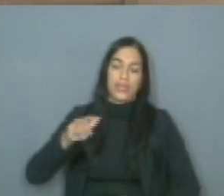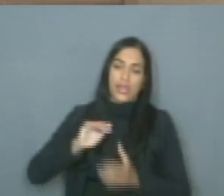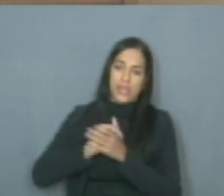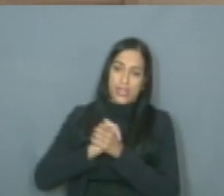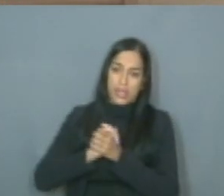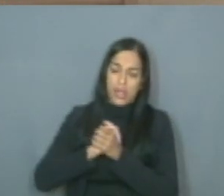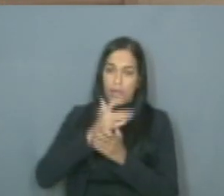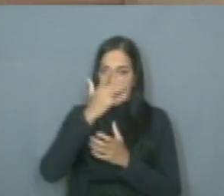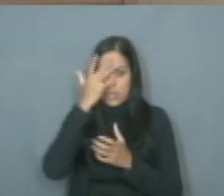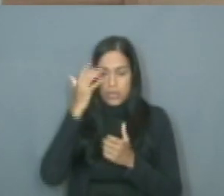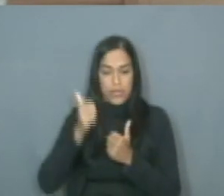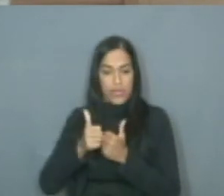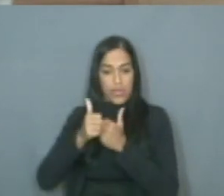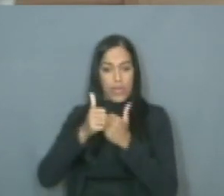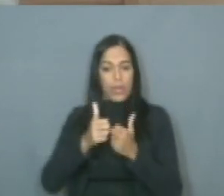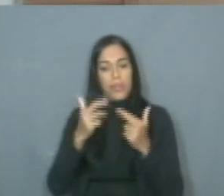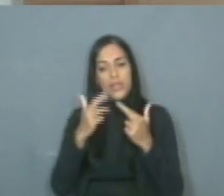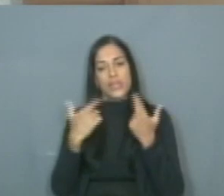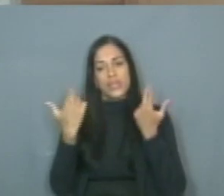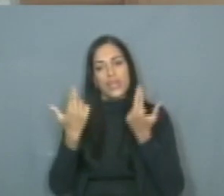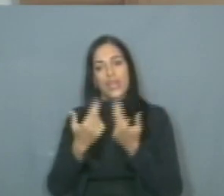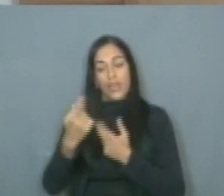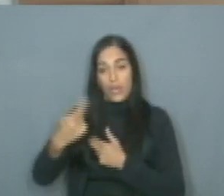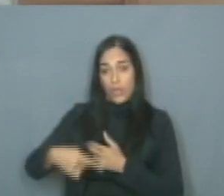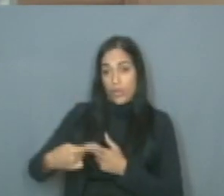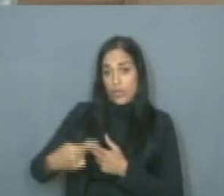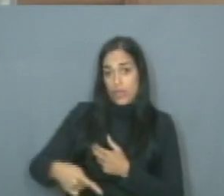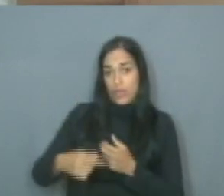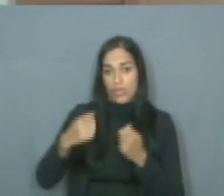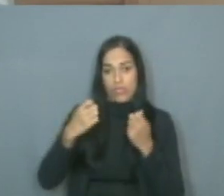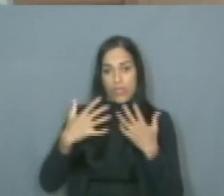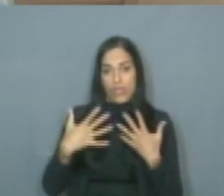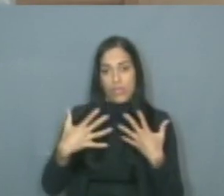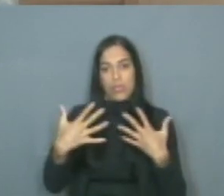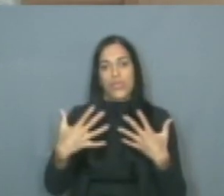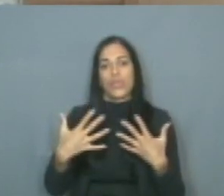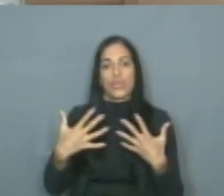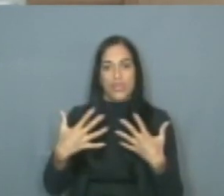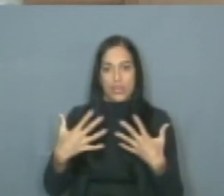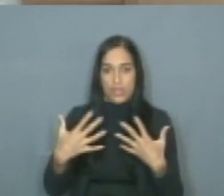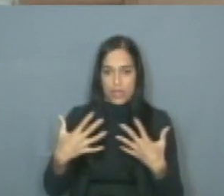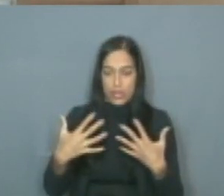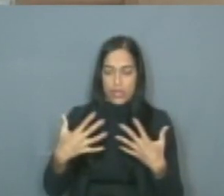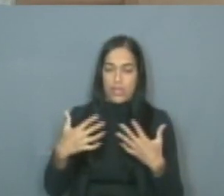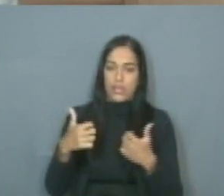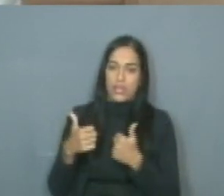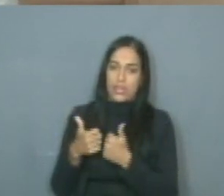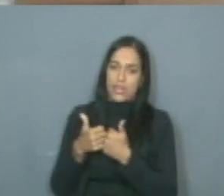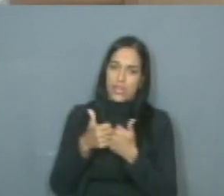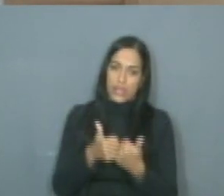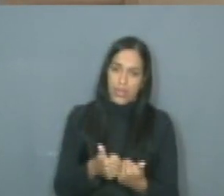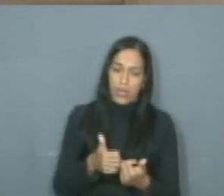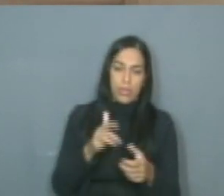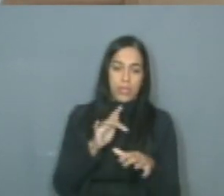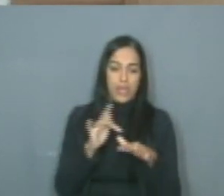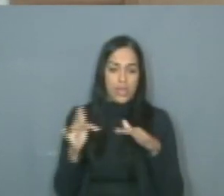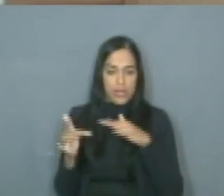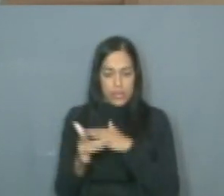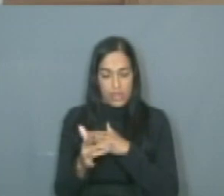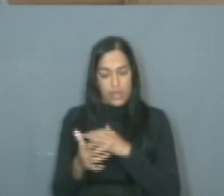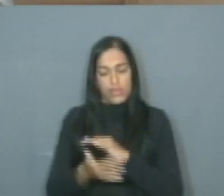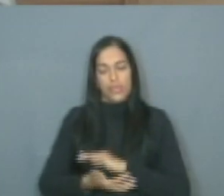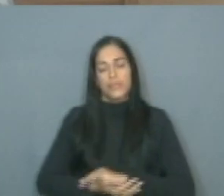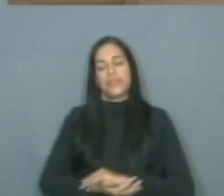as pessoas que acompanham essa sessão plenária a partir das tribunas e também que nos acompanham através das redes